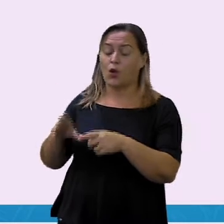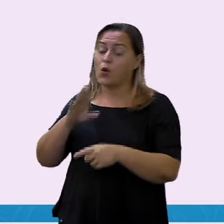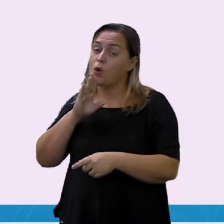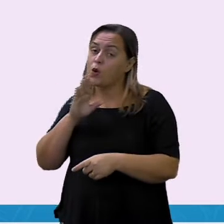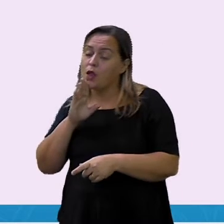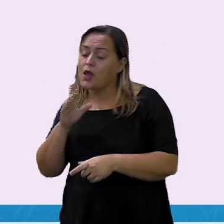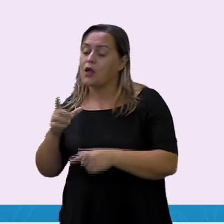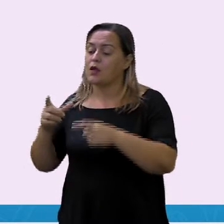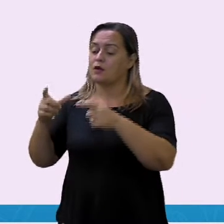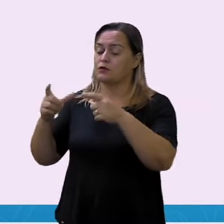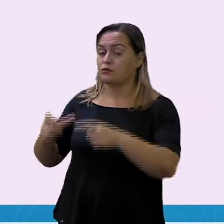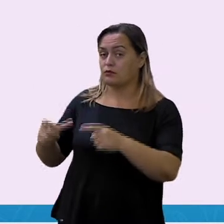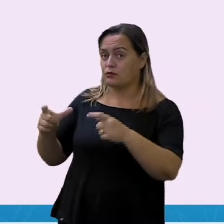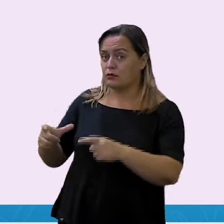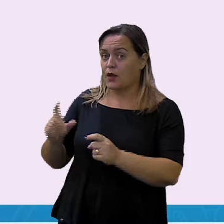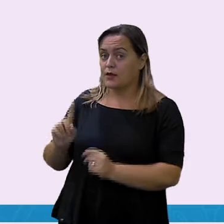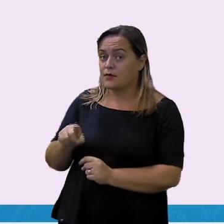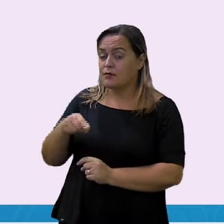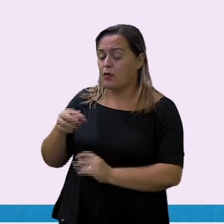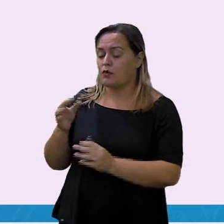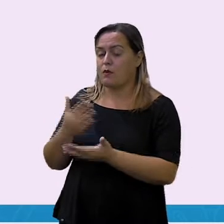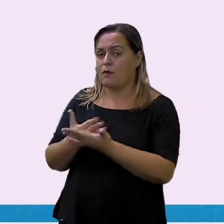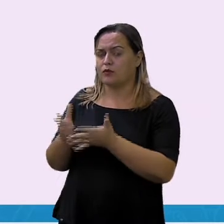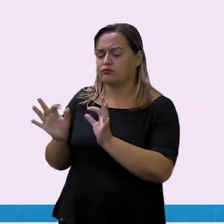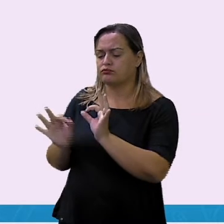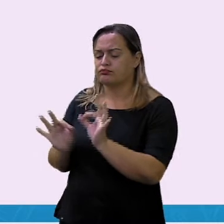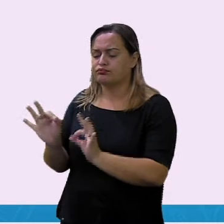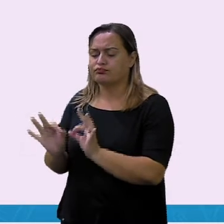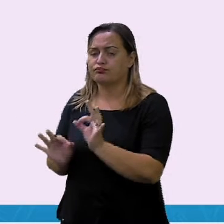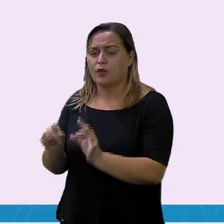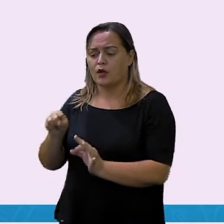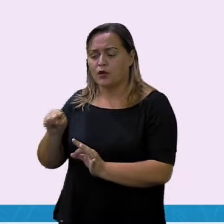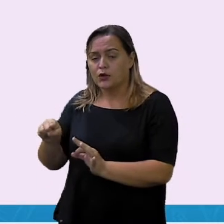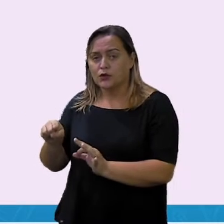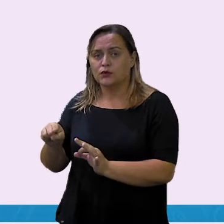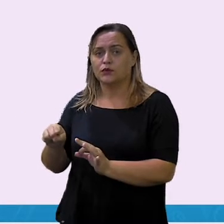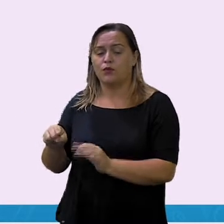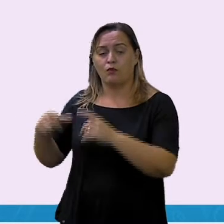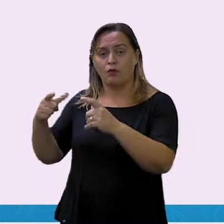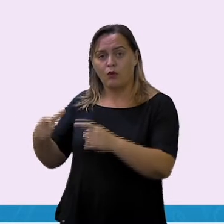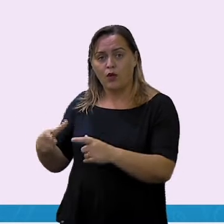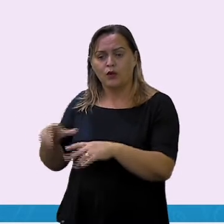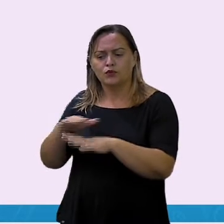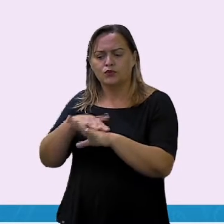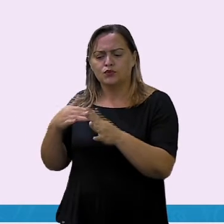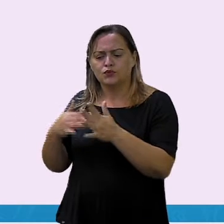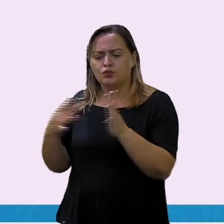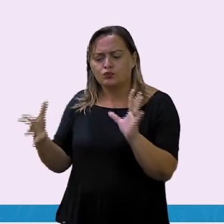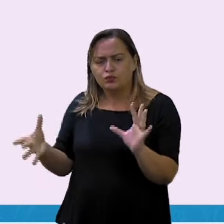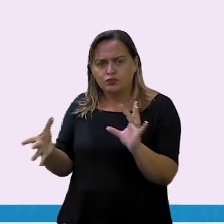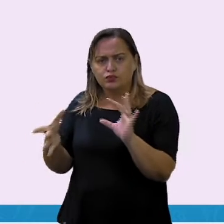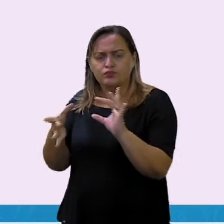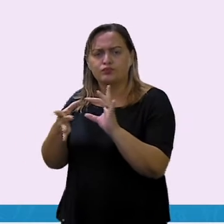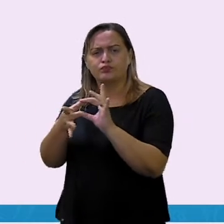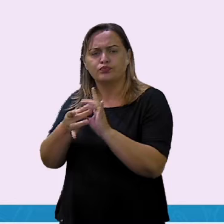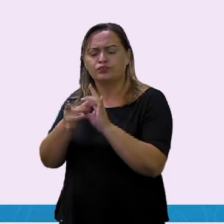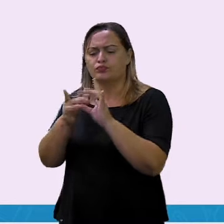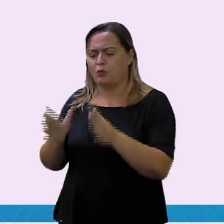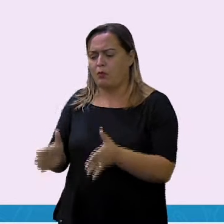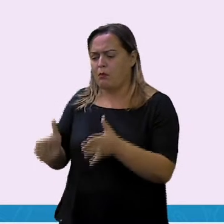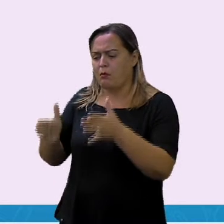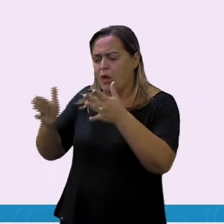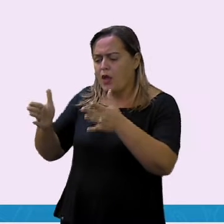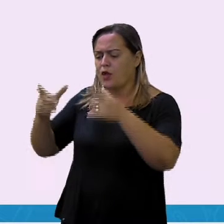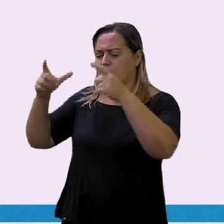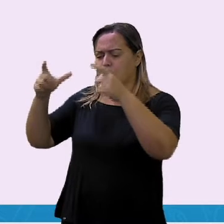para que o espaço urbano fique em harmonia, ele fique correto, ele atenda todas as necessidades